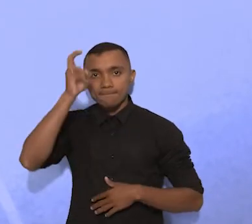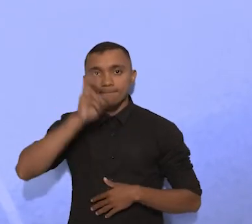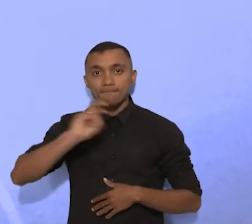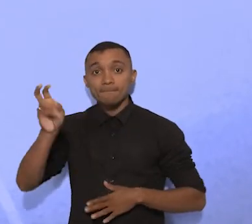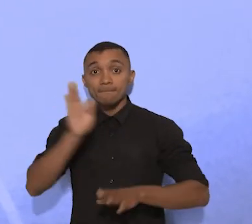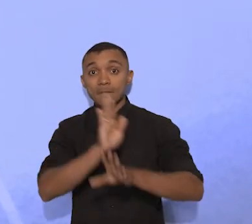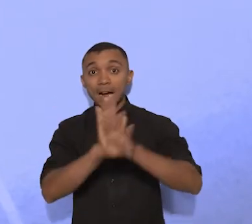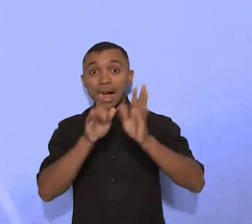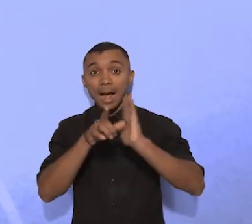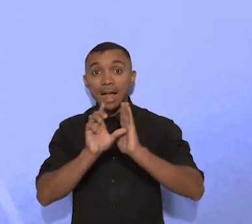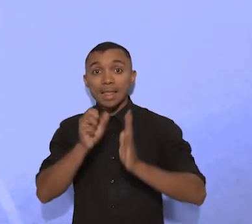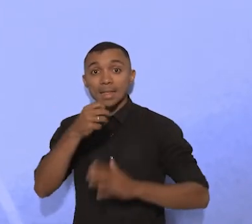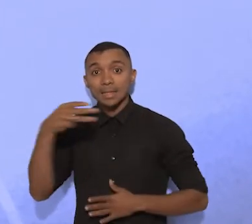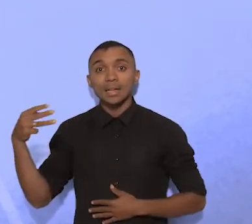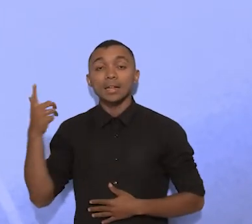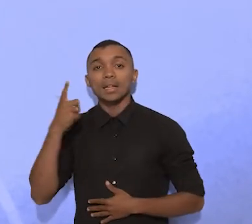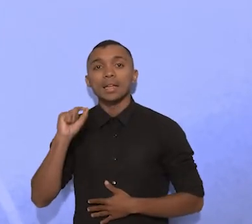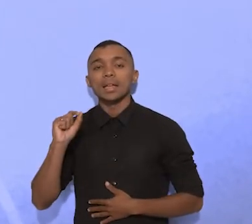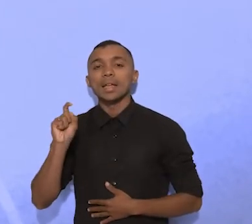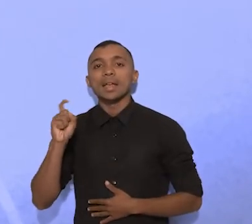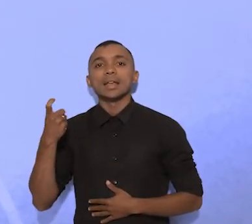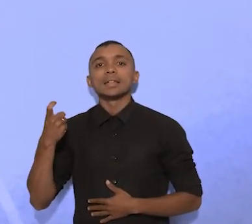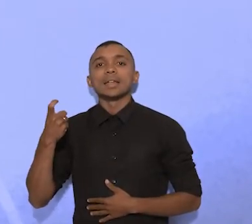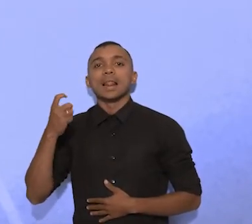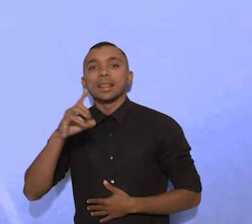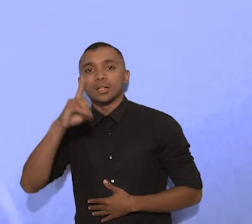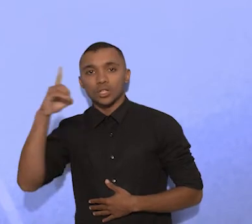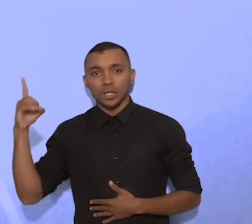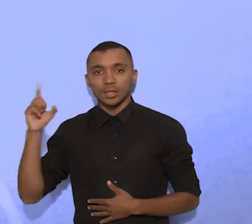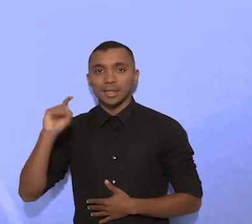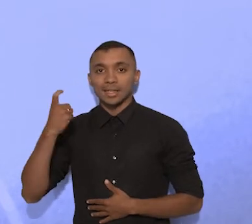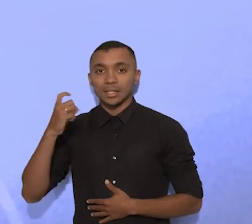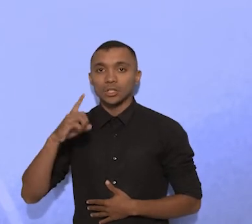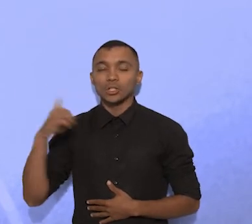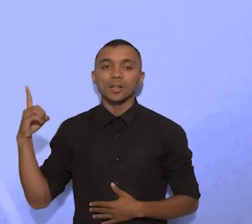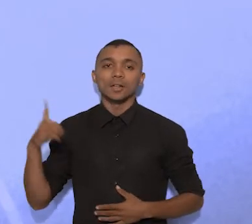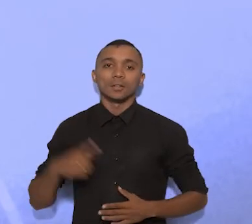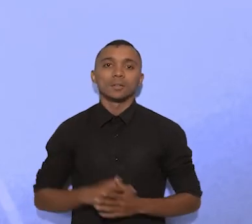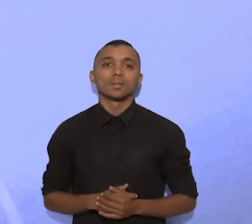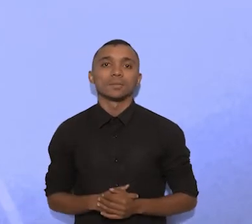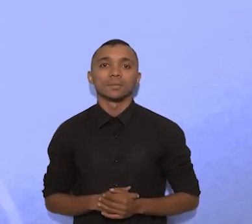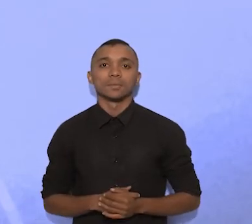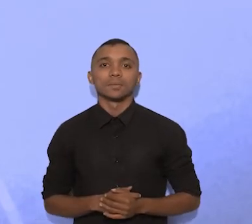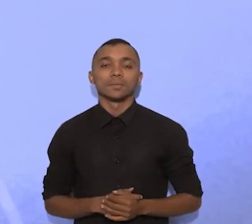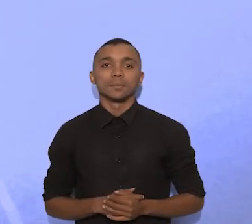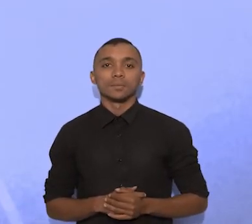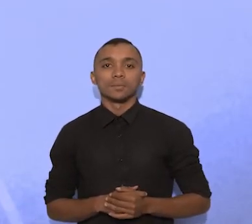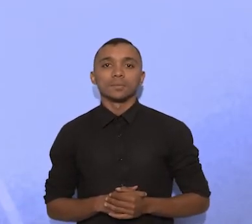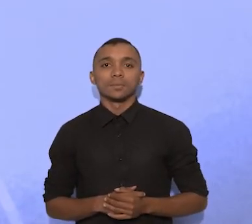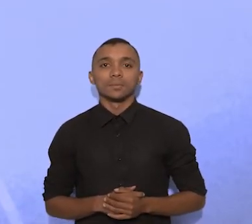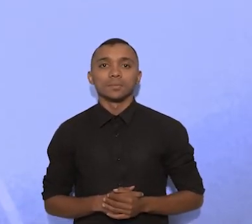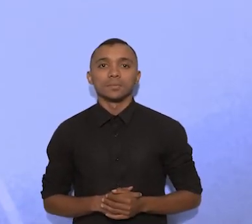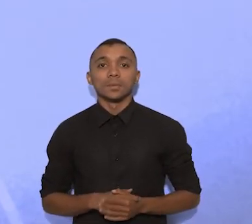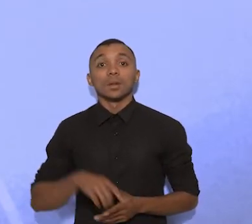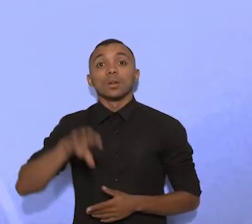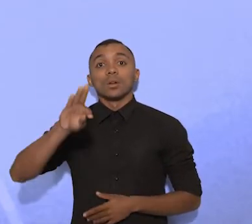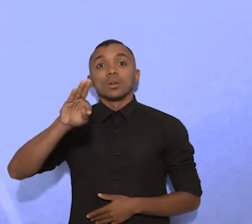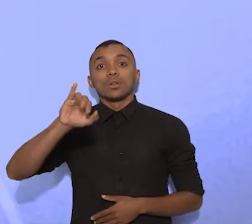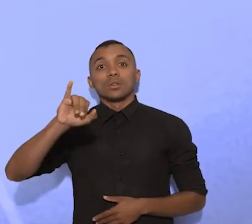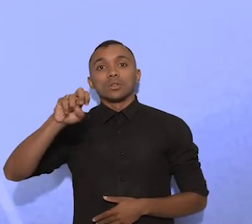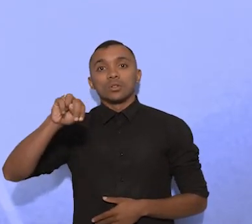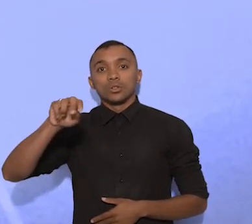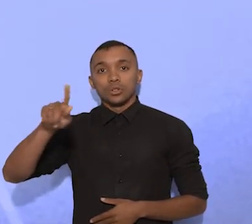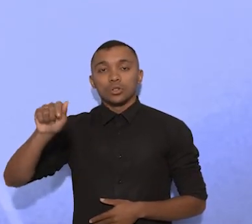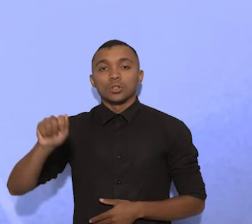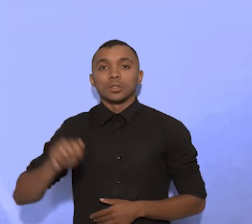como terceiro zagueiro um lateral direito. Entendeu? Ele não escalou um zagueiro-zagueiro, ele escalou um lateral direito, que era o Tinga. Então aí